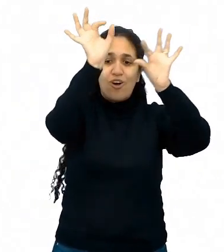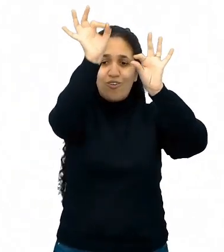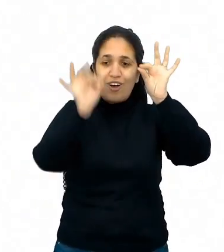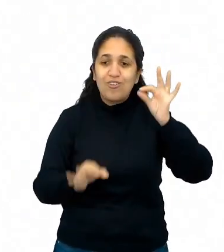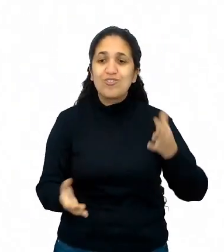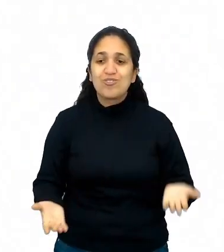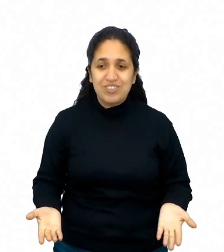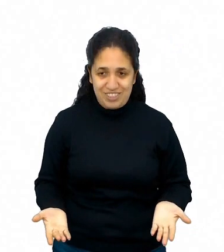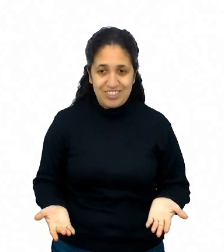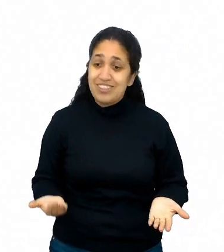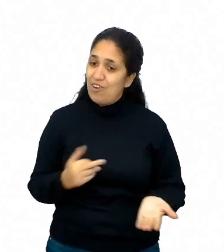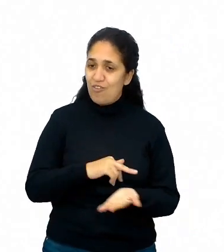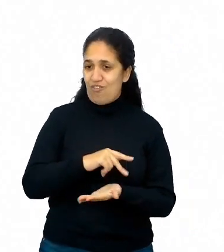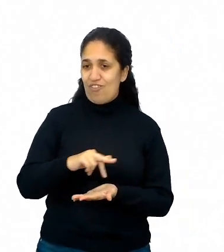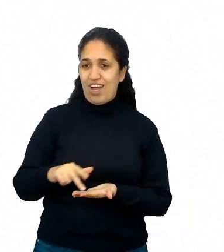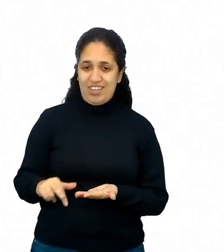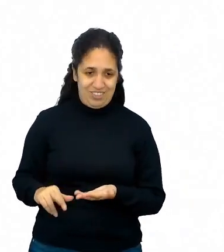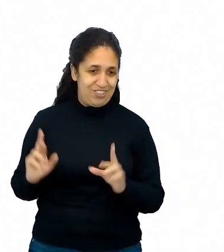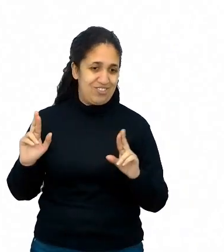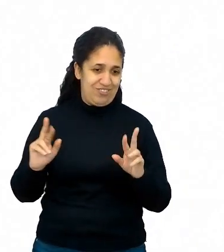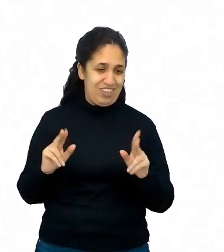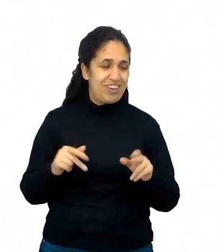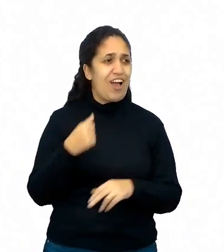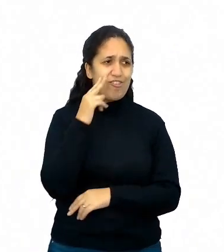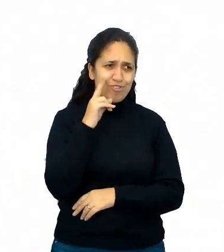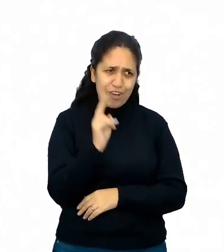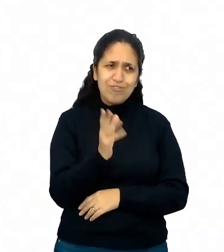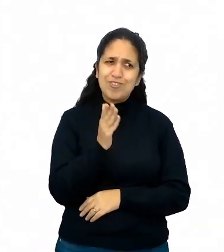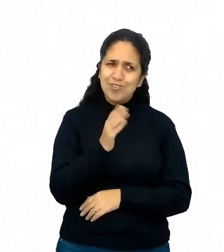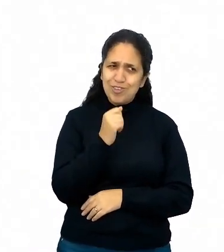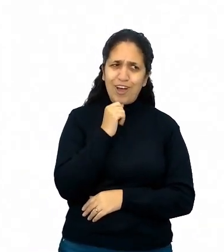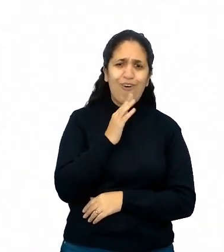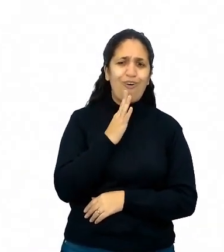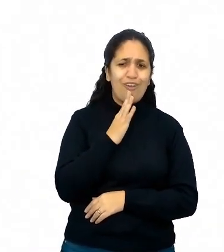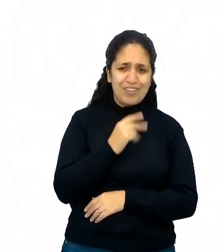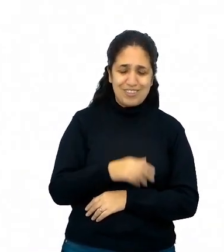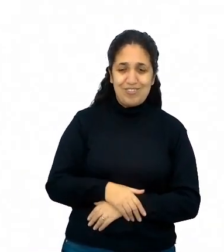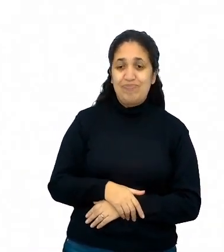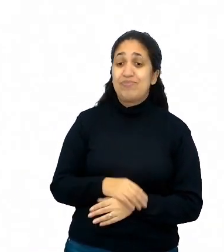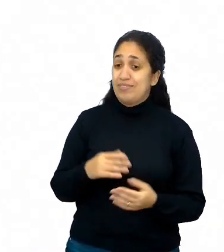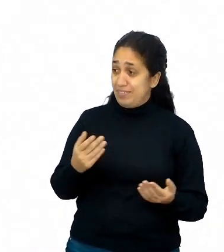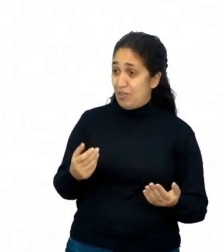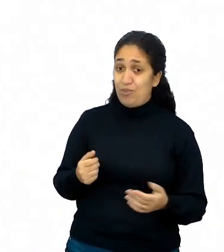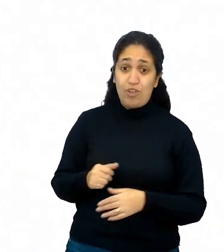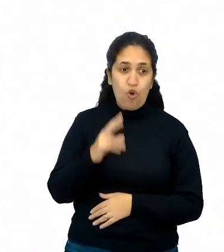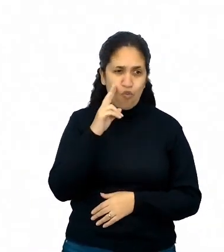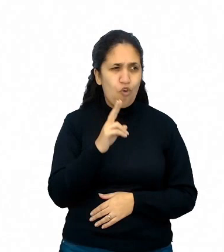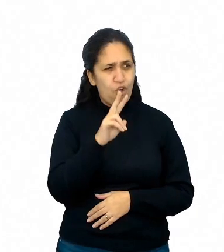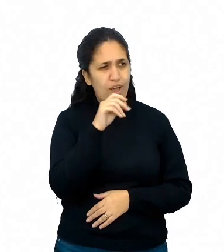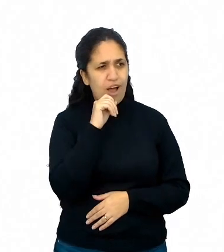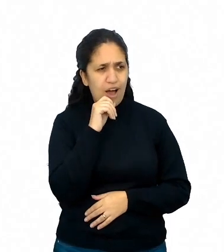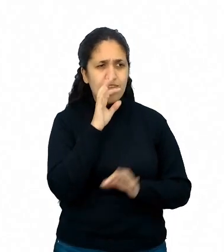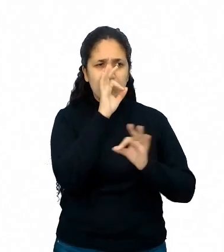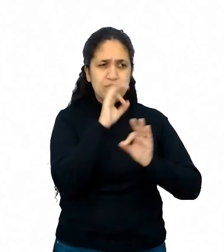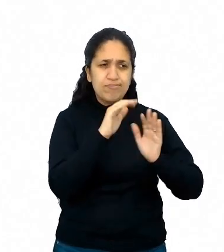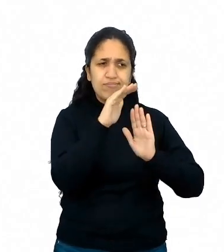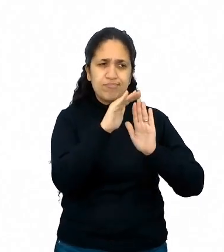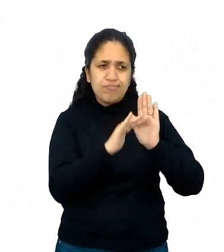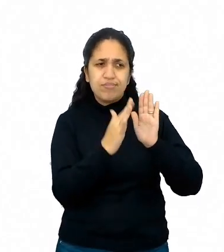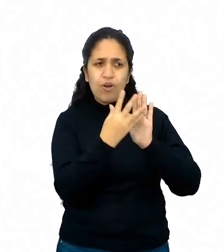Então, isso que é a generalização. Eu já vi essa atividade antes. E aí, eu vou olhar para fazer um algoritmo.